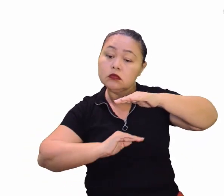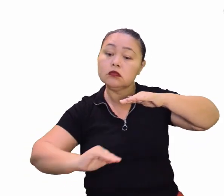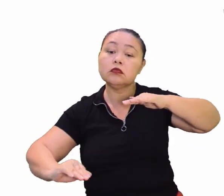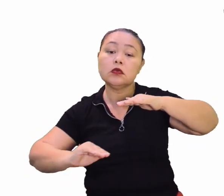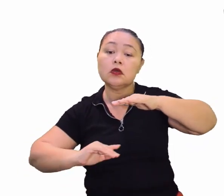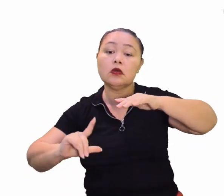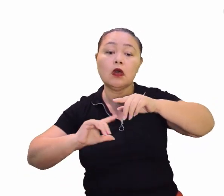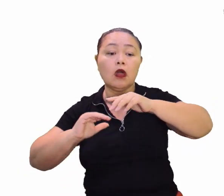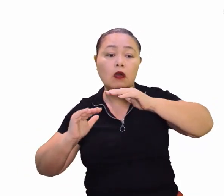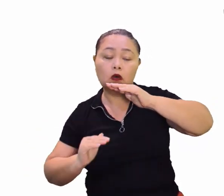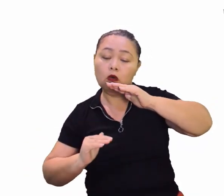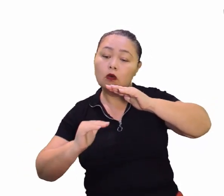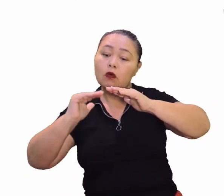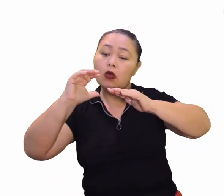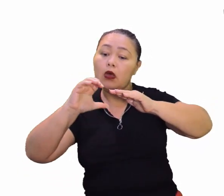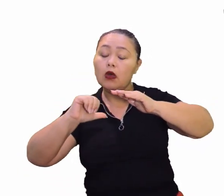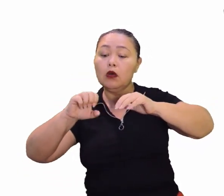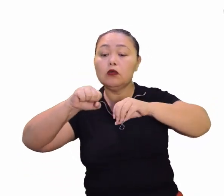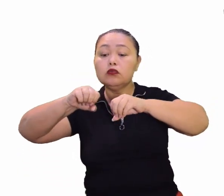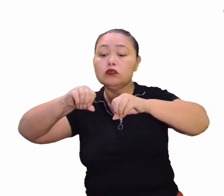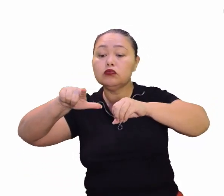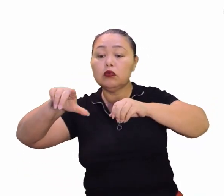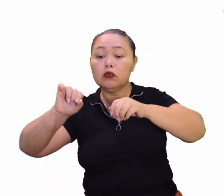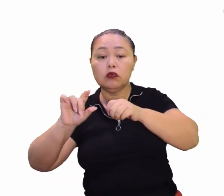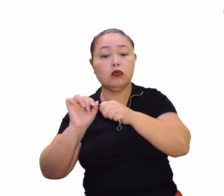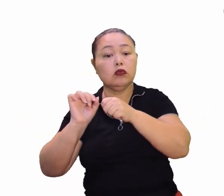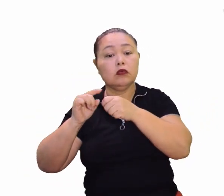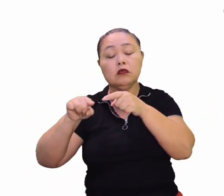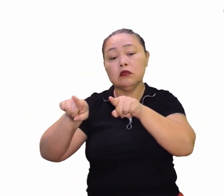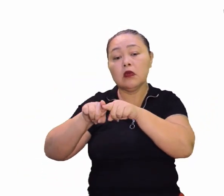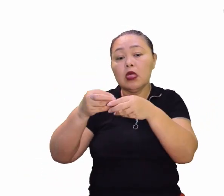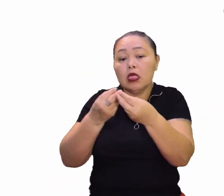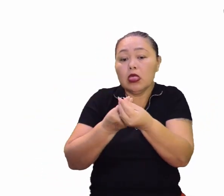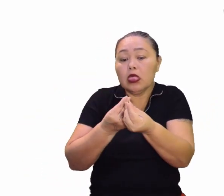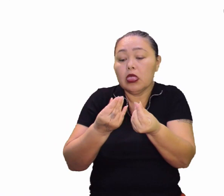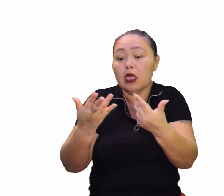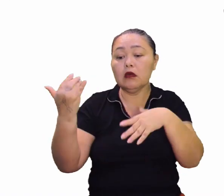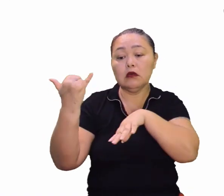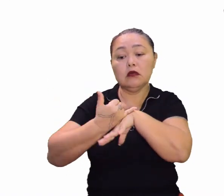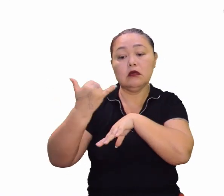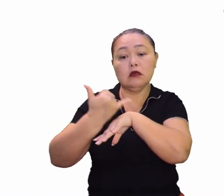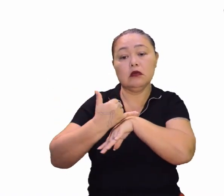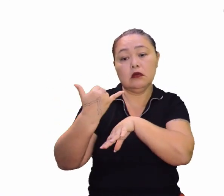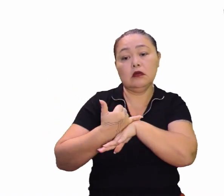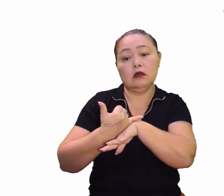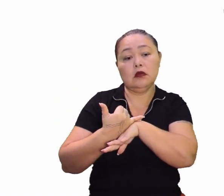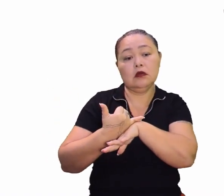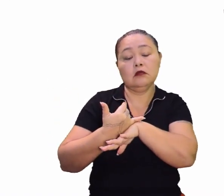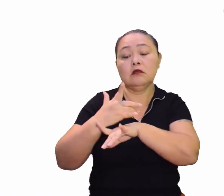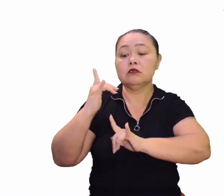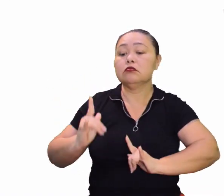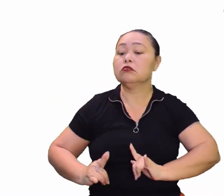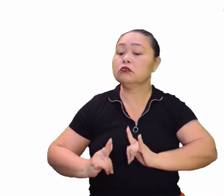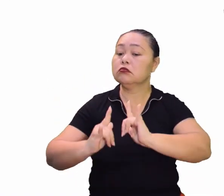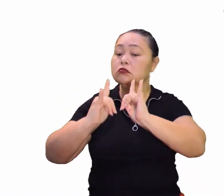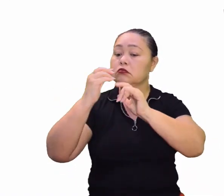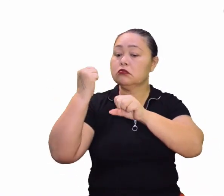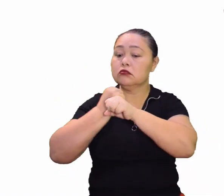freáticos, eleva a acidez do solo, corrói estruturas